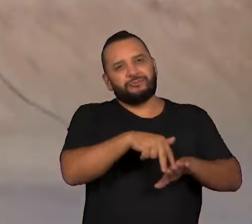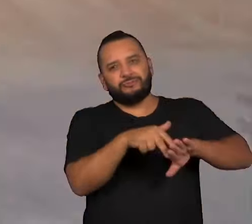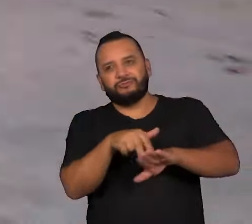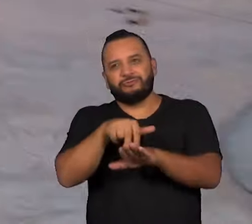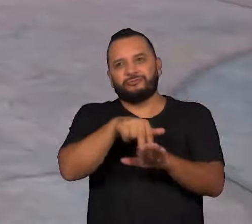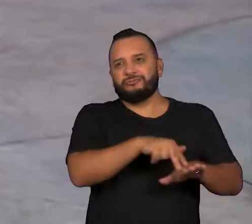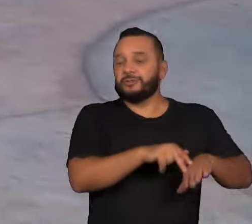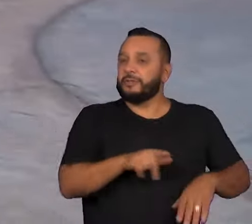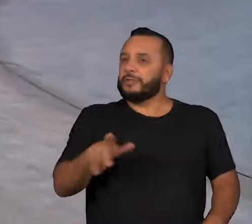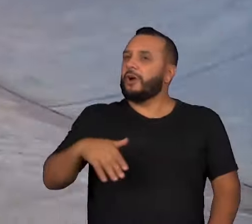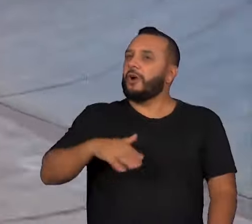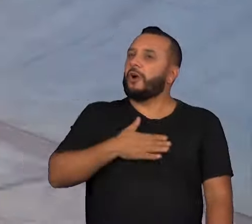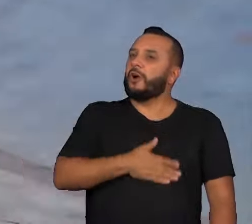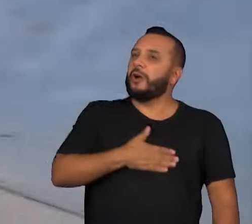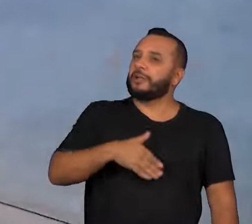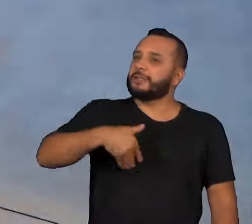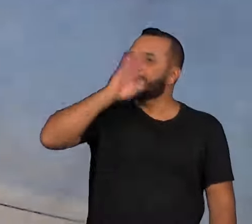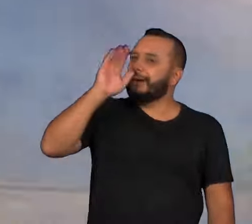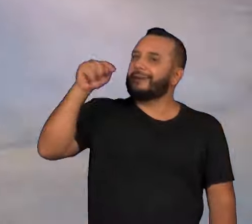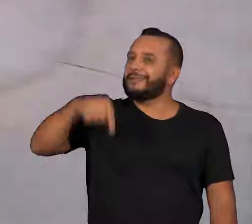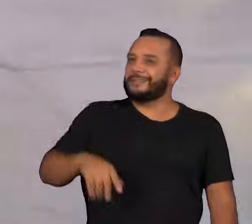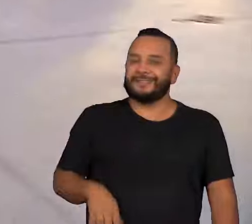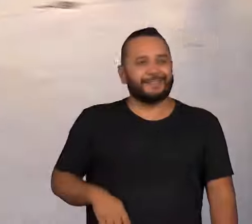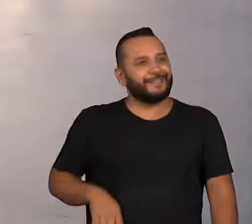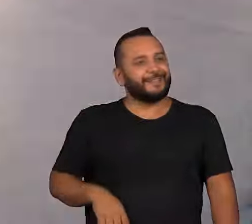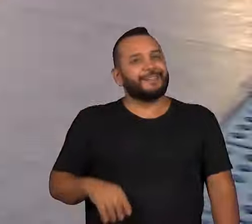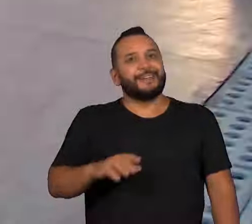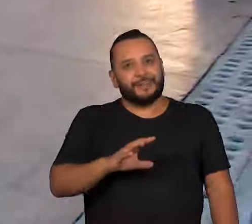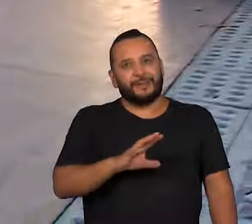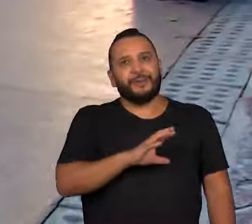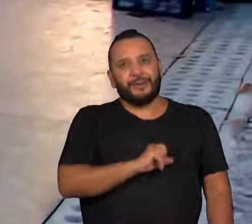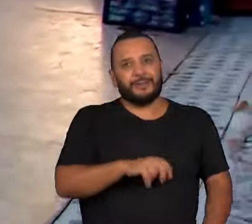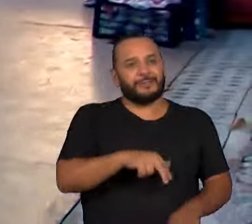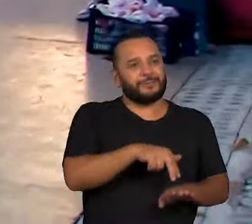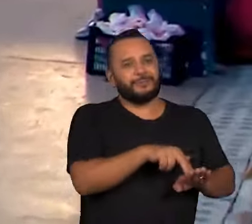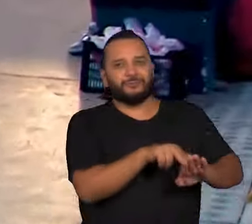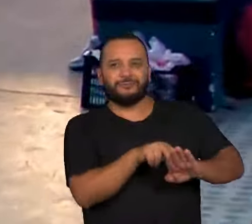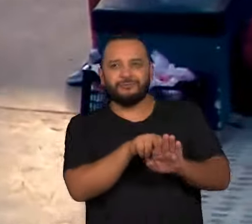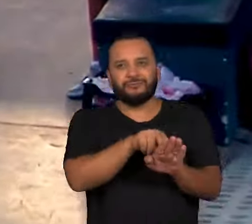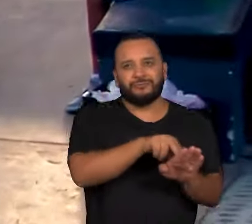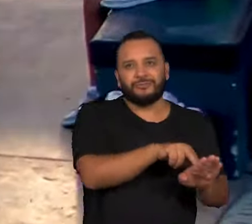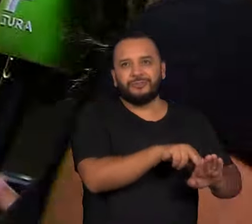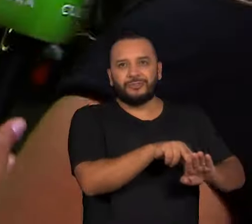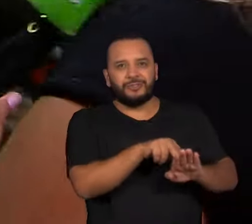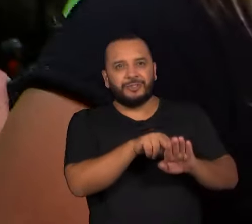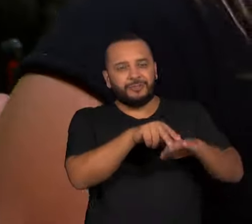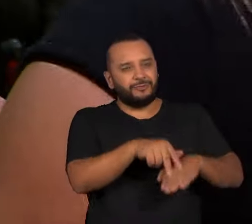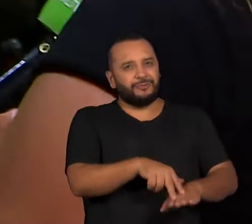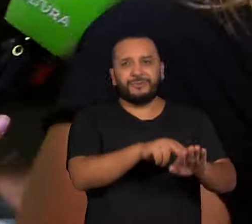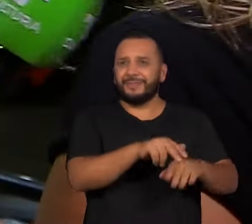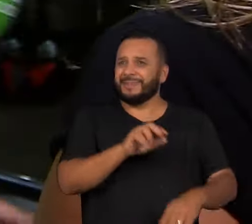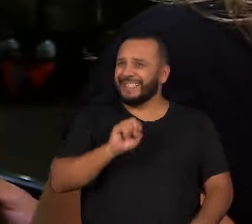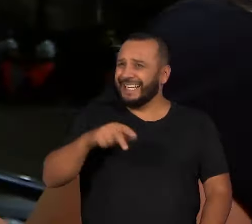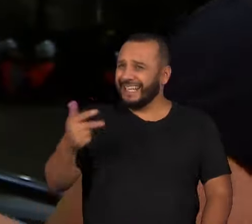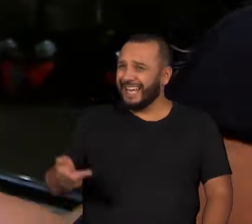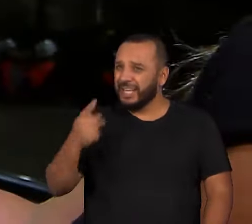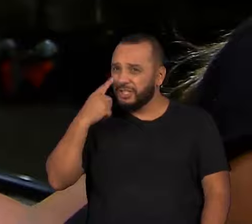gostam aqui? É de mandar manobra e de vir pra pista. E se cai,